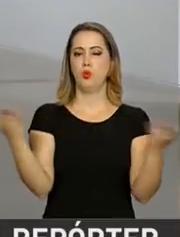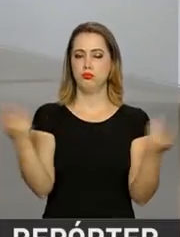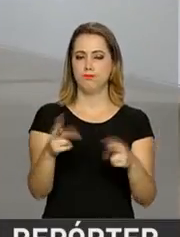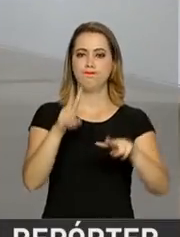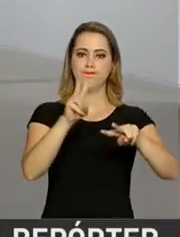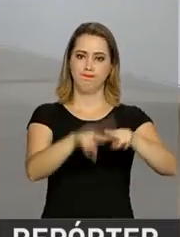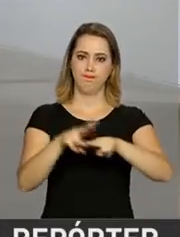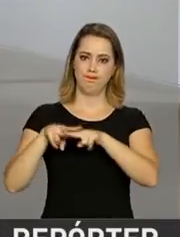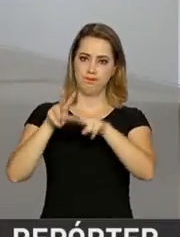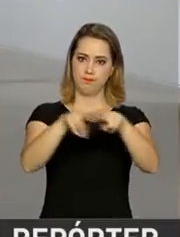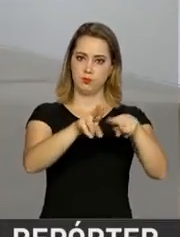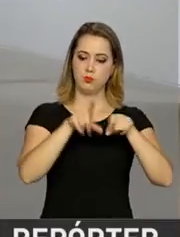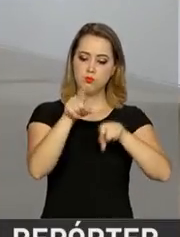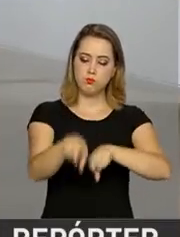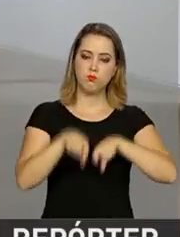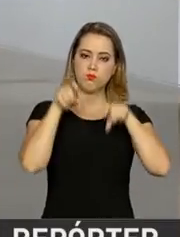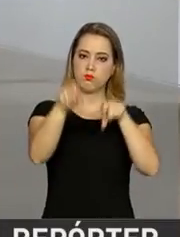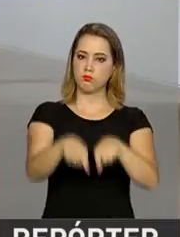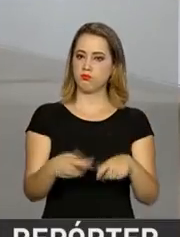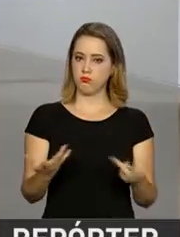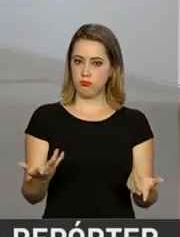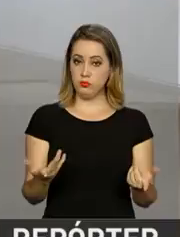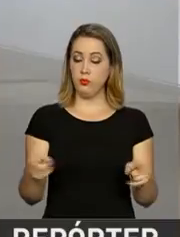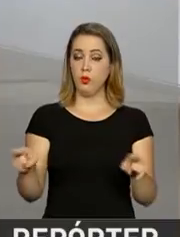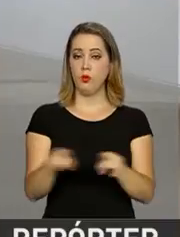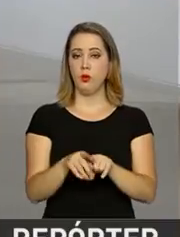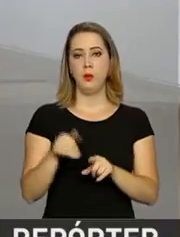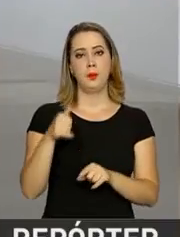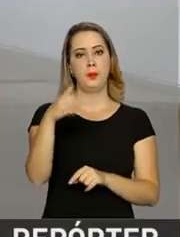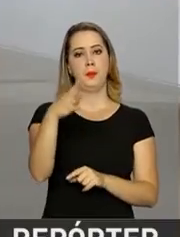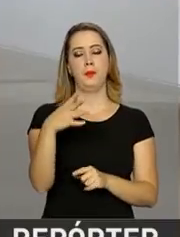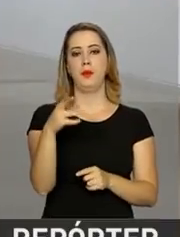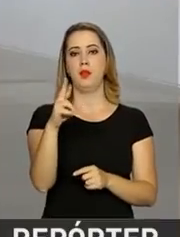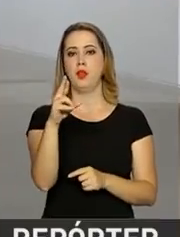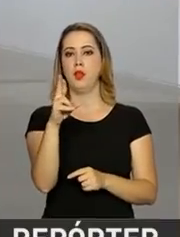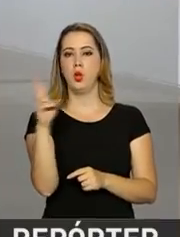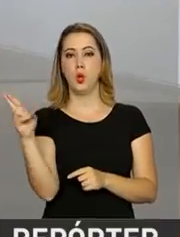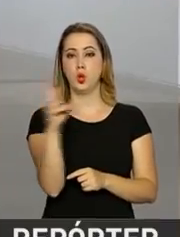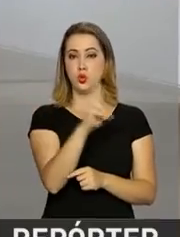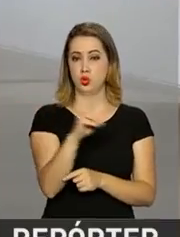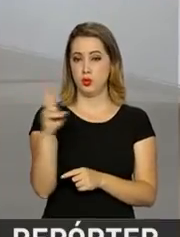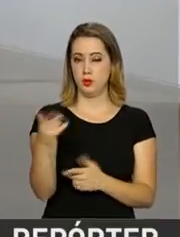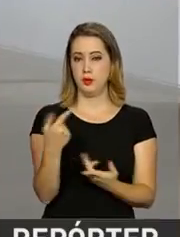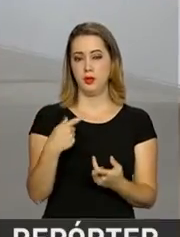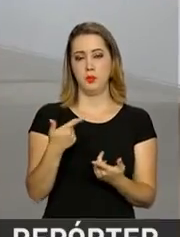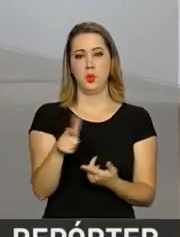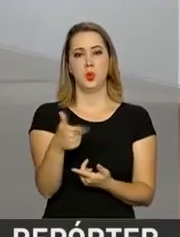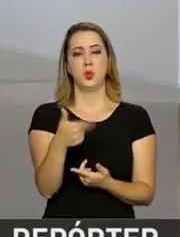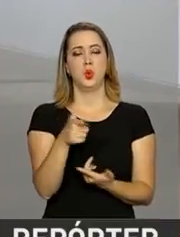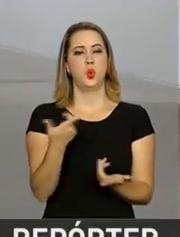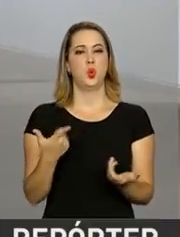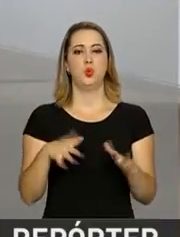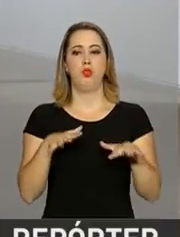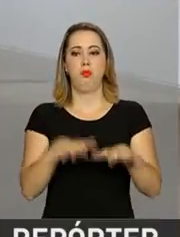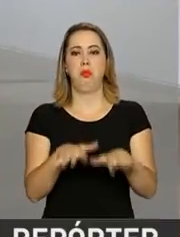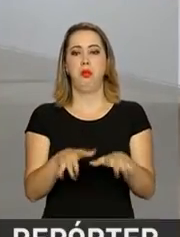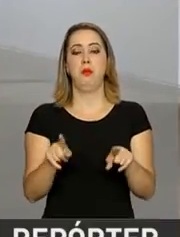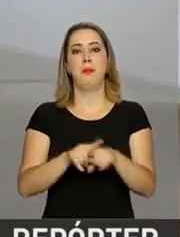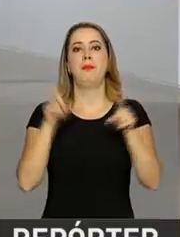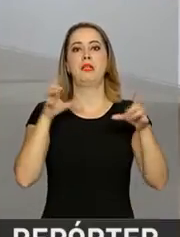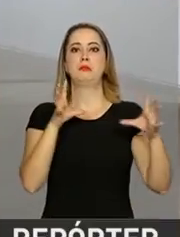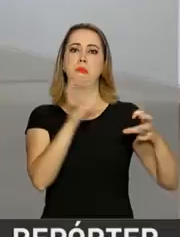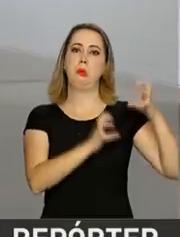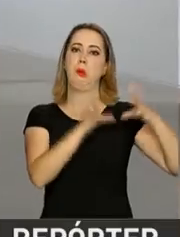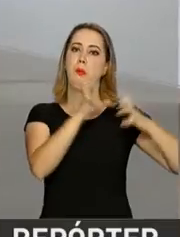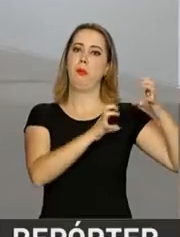cristo a maior de roraima segundo a secretaria de segurança pública do estado não teve uma rebelião e sim uma briga de facções o